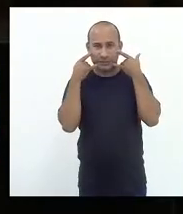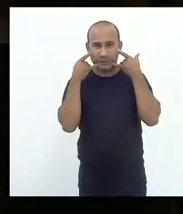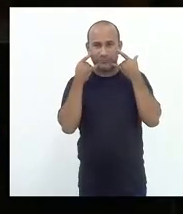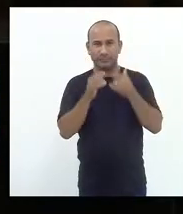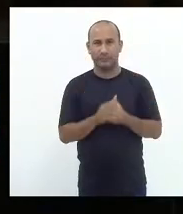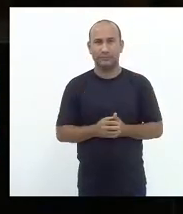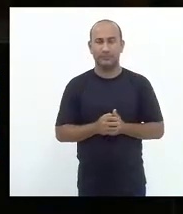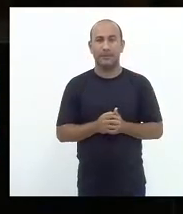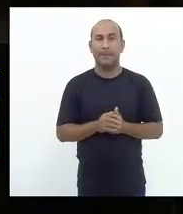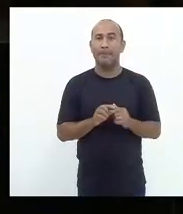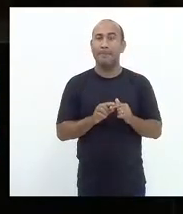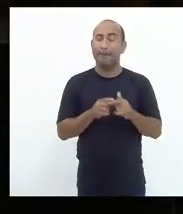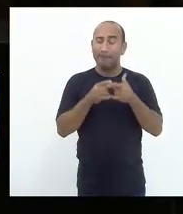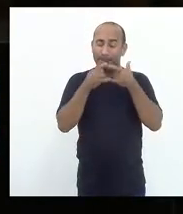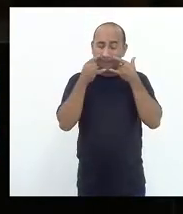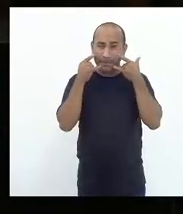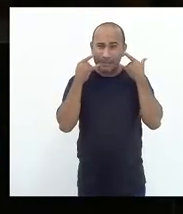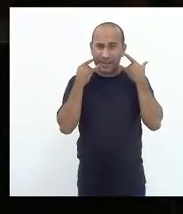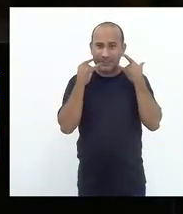máscaras. Máscaras